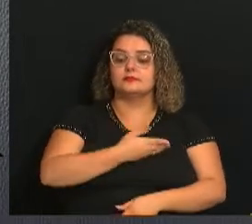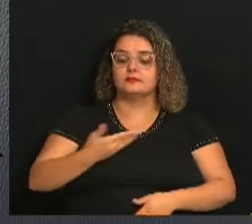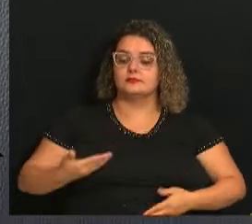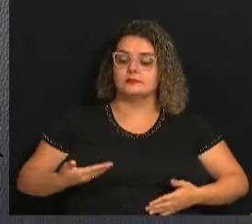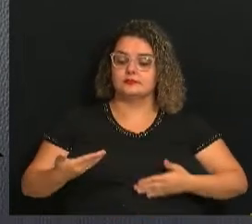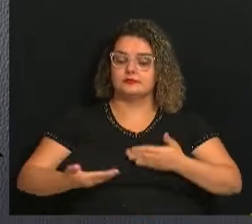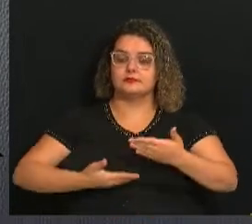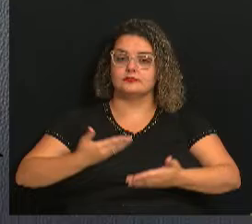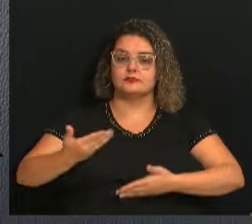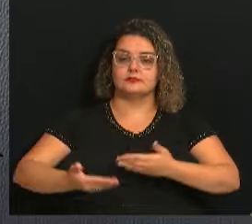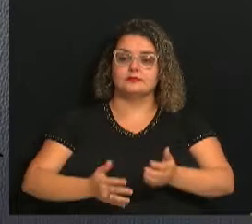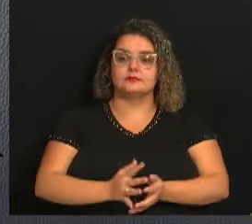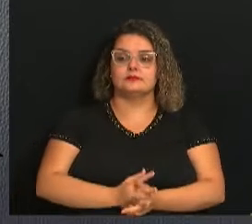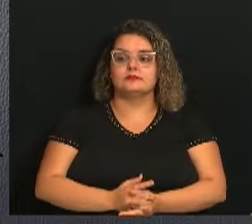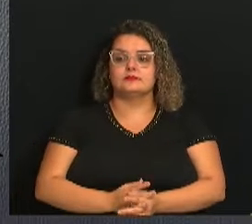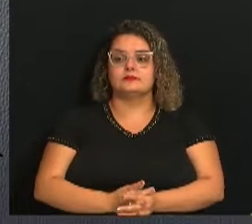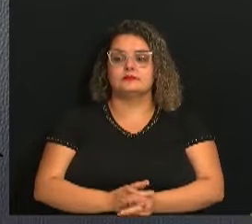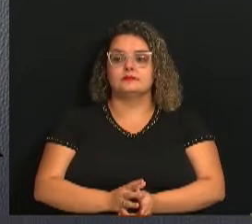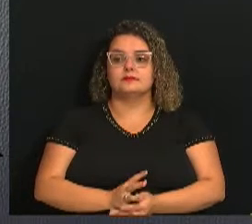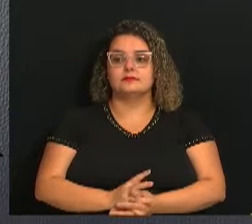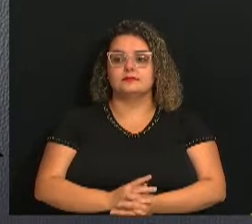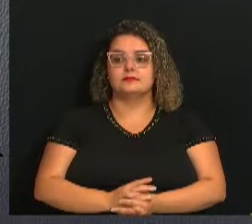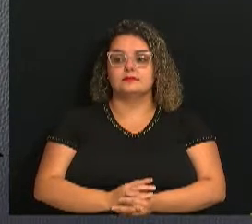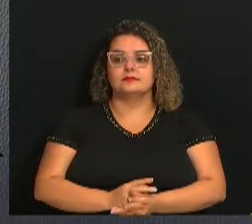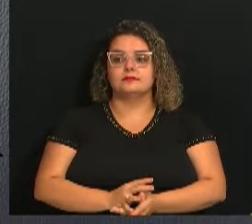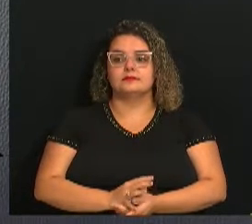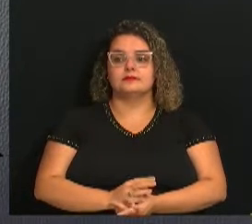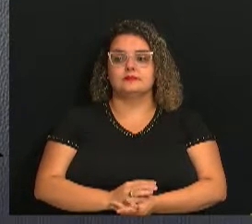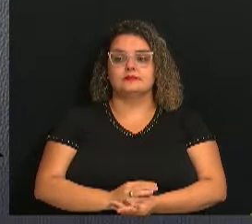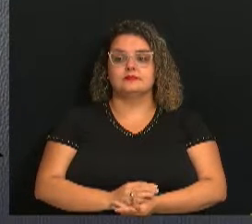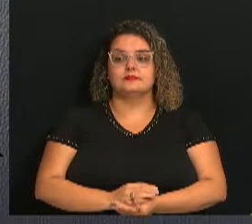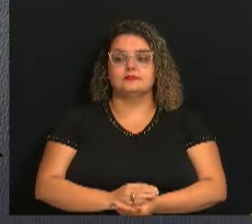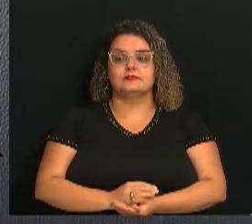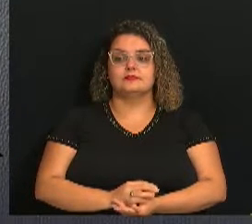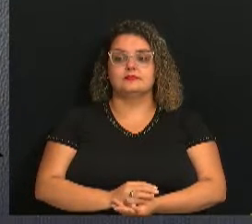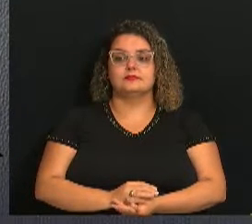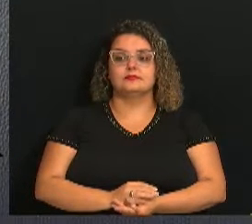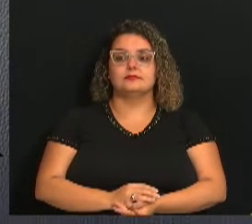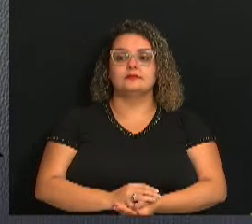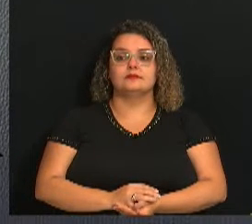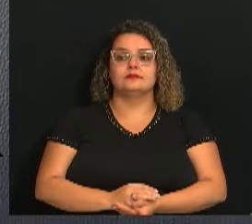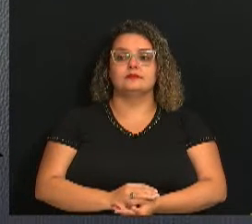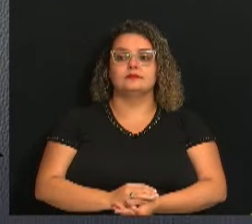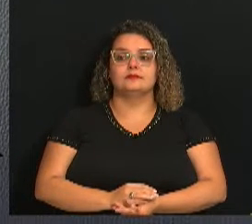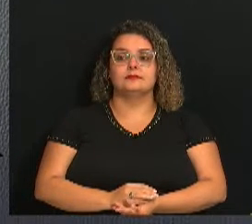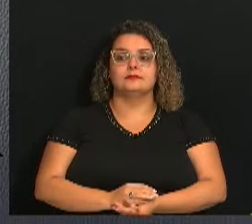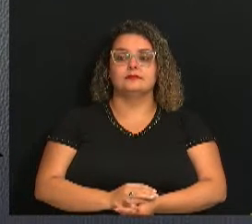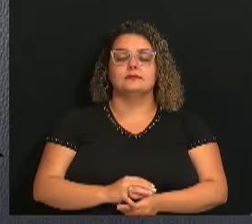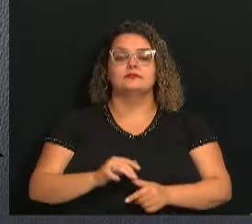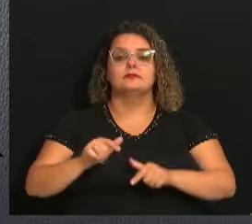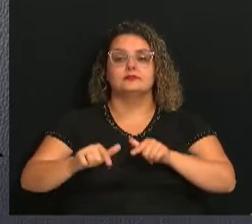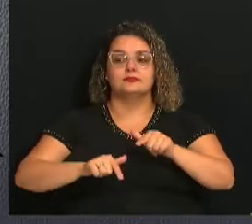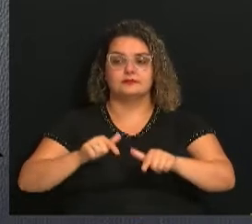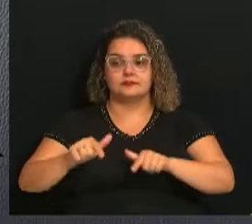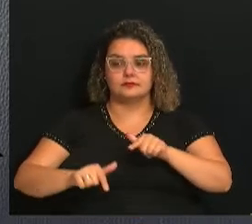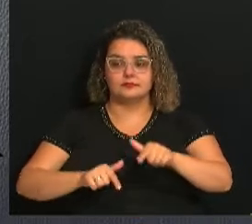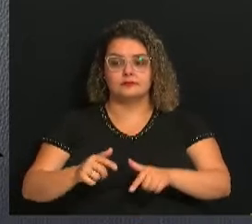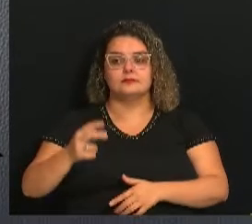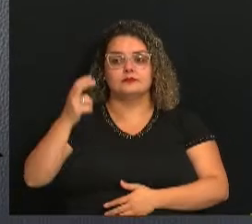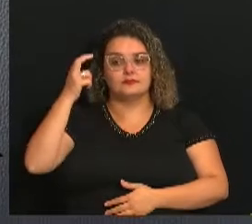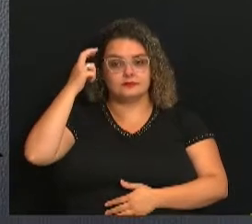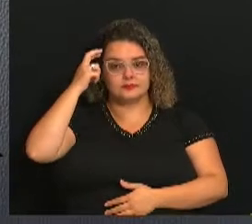Porque muitos podem não saber, mas os trabalhadores da cultura,